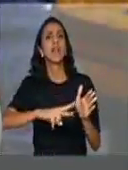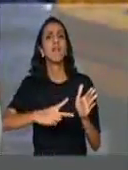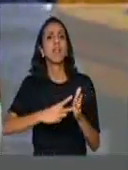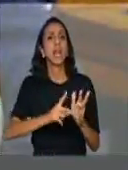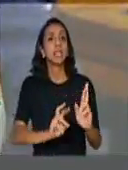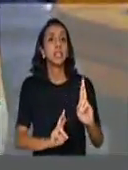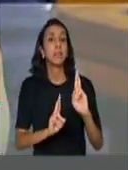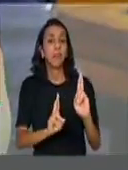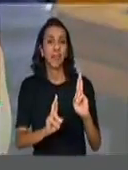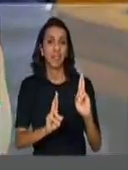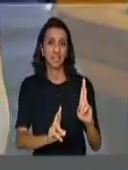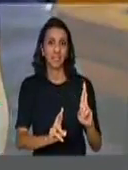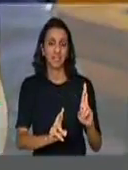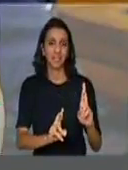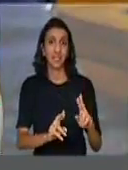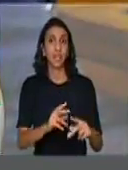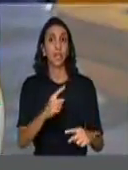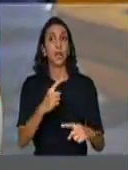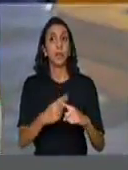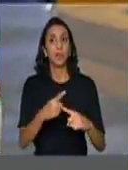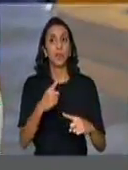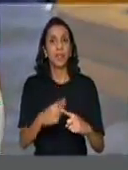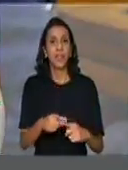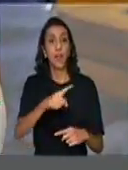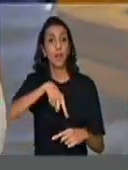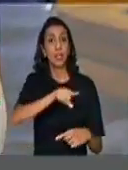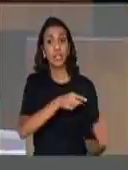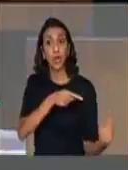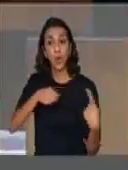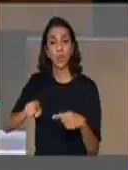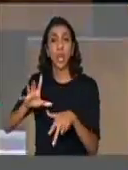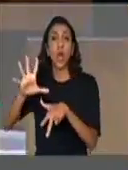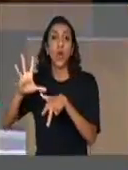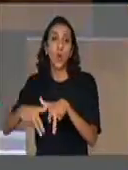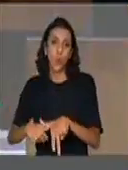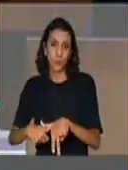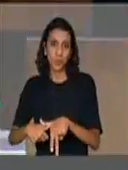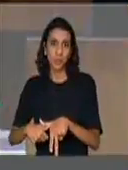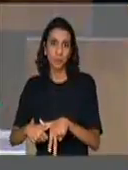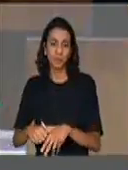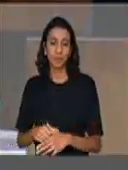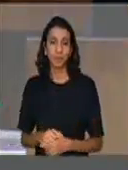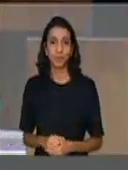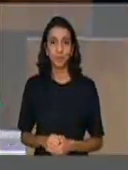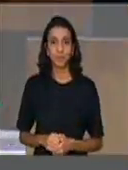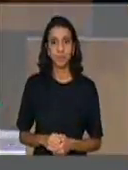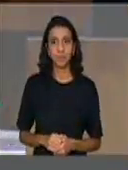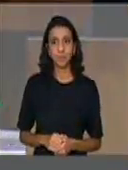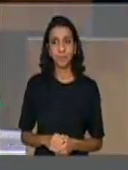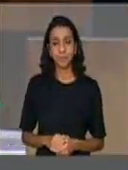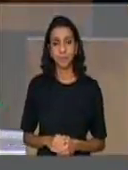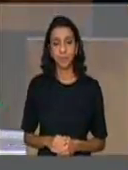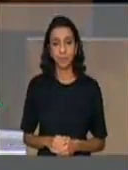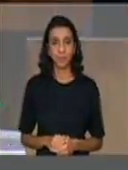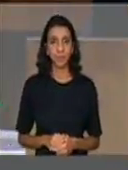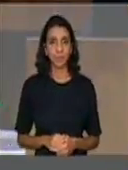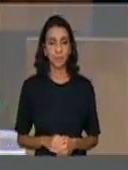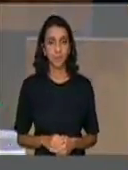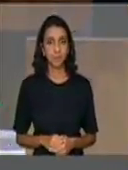com todos os resultados para combater a corrupção do país. E é uma